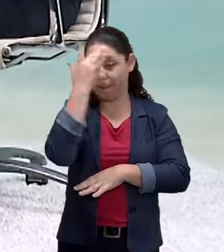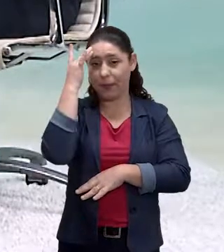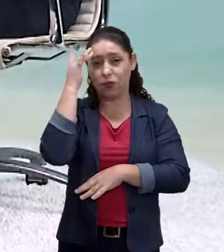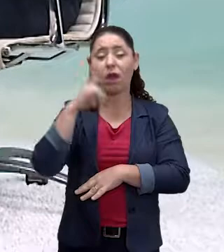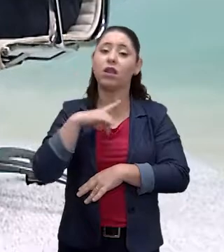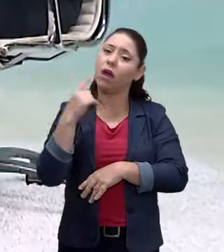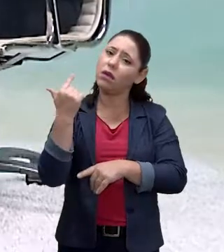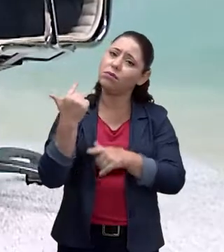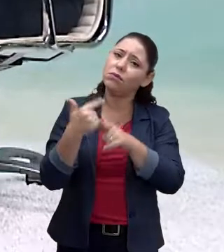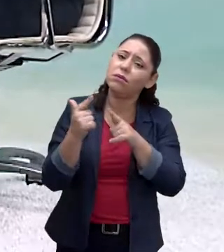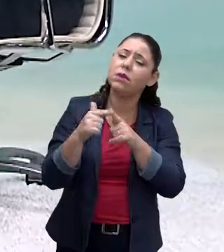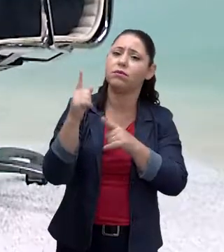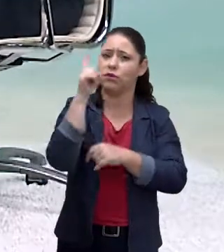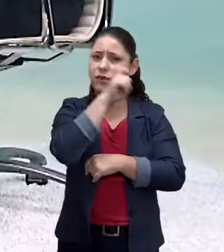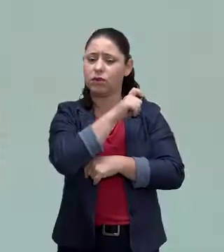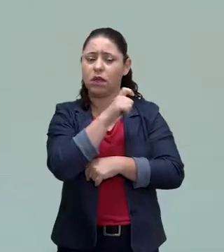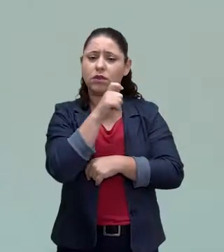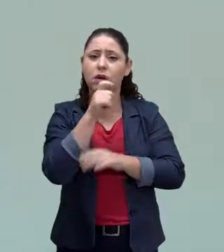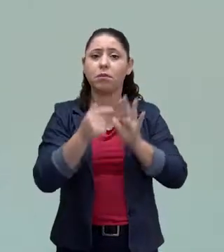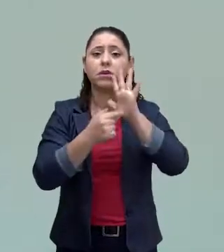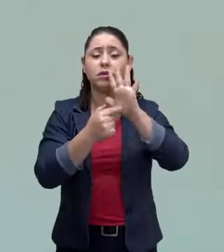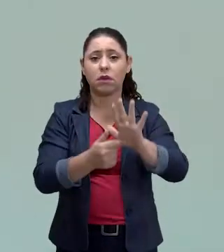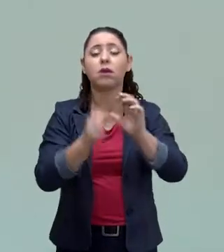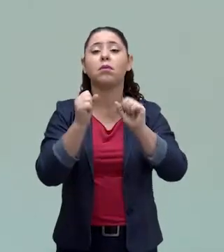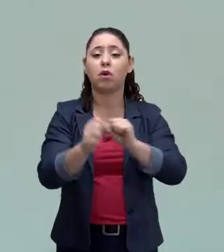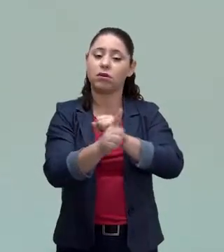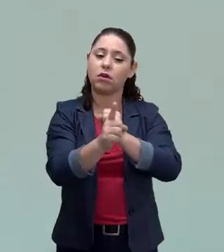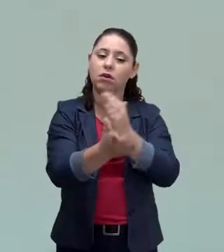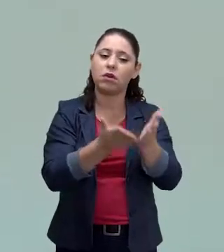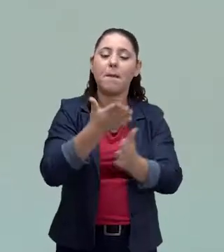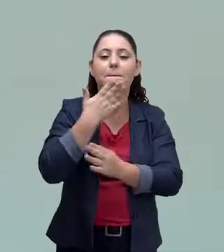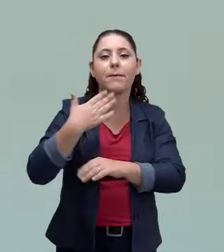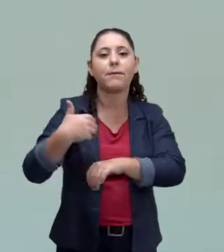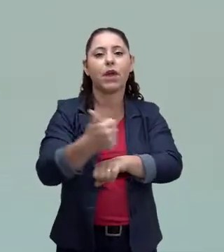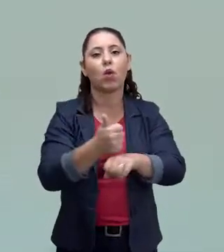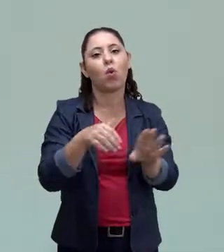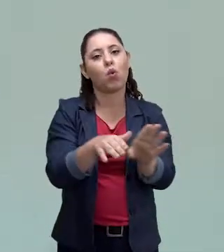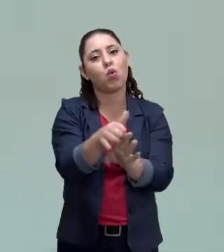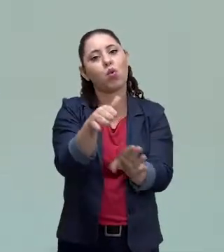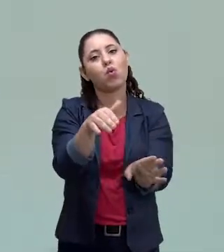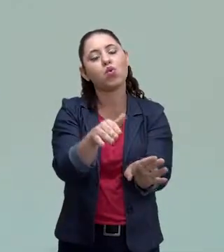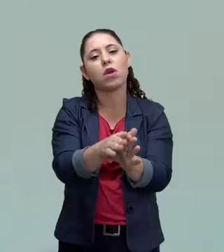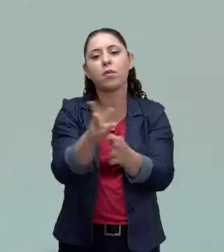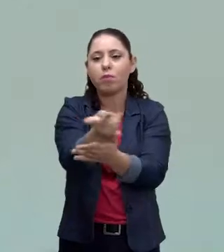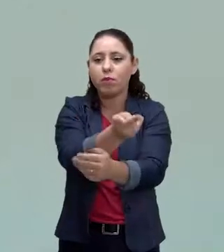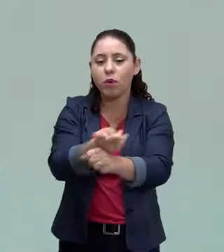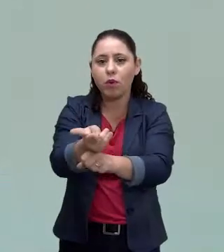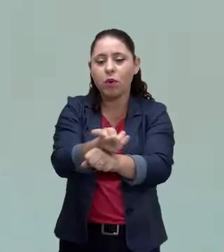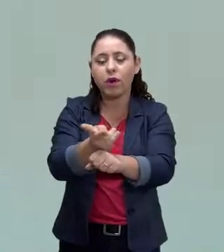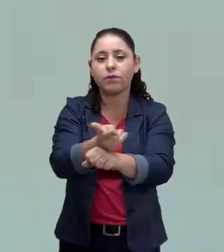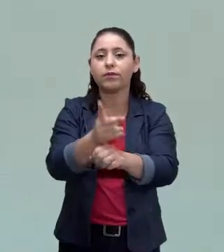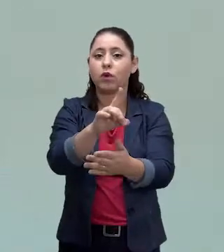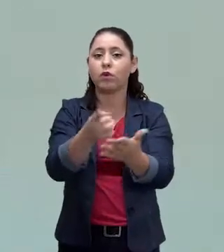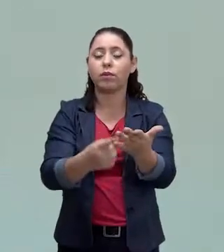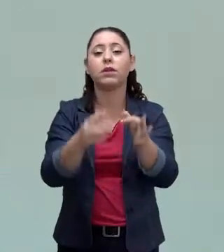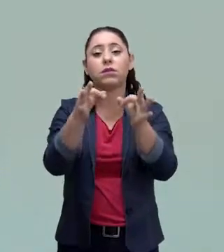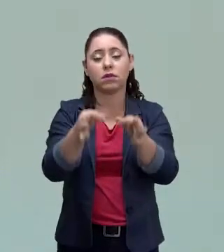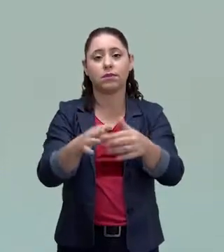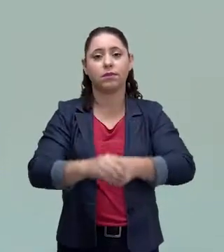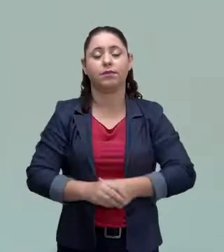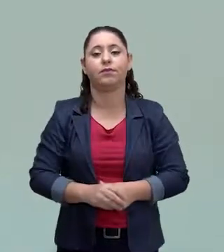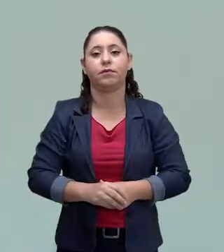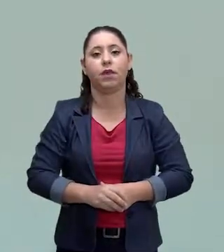fundamental para que a gente possa prestar melhor o serviço de orientação e de busca dos documentos necessários.